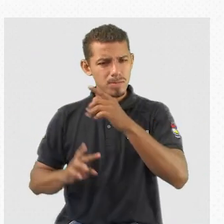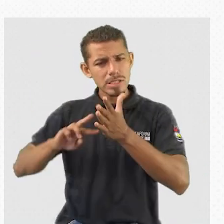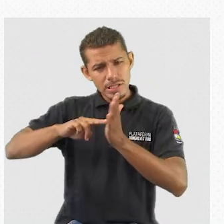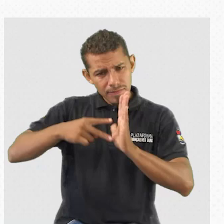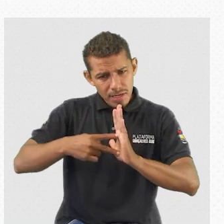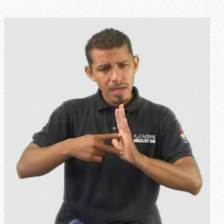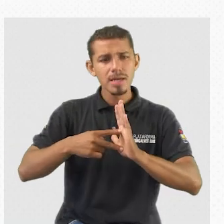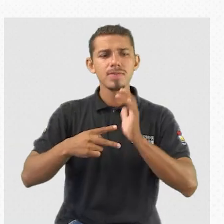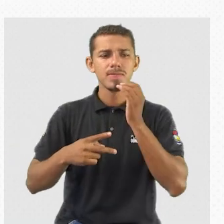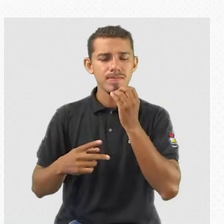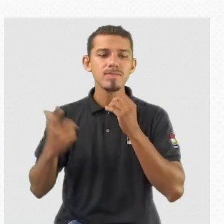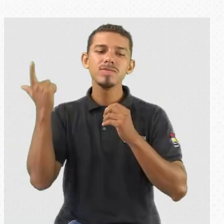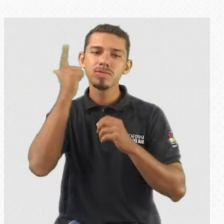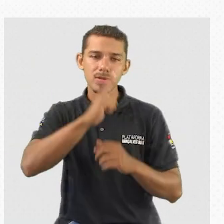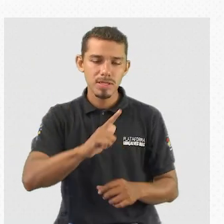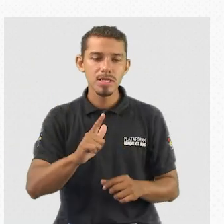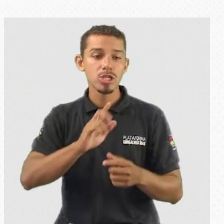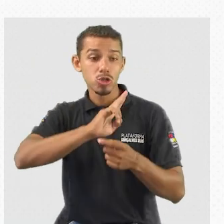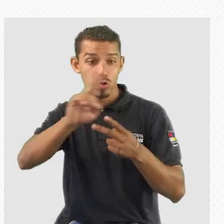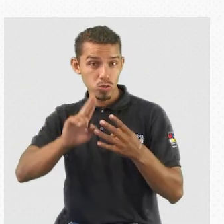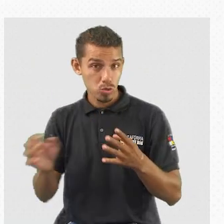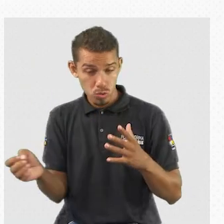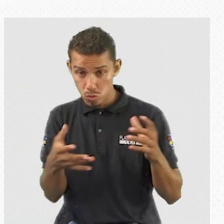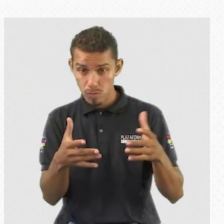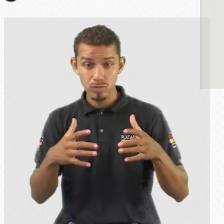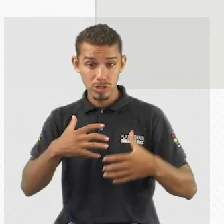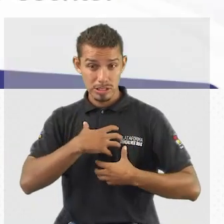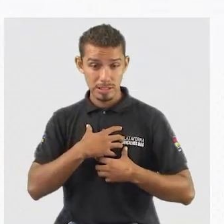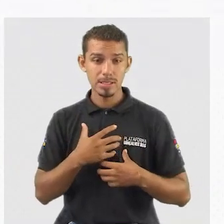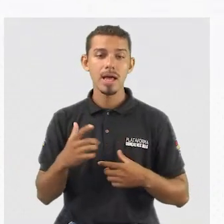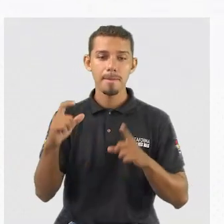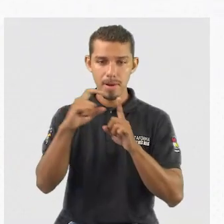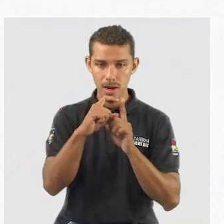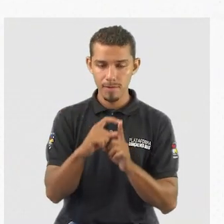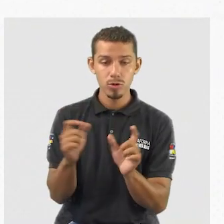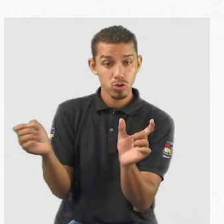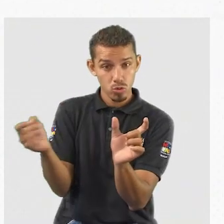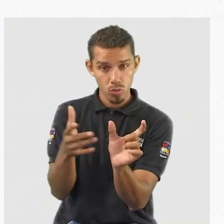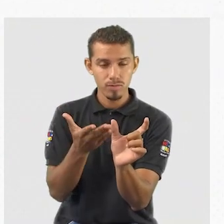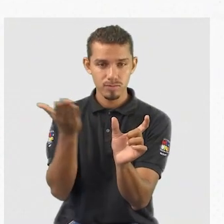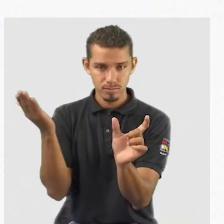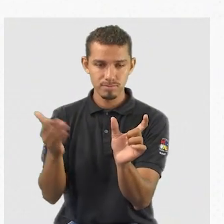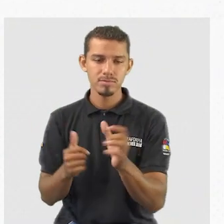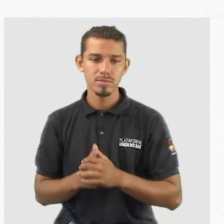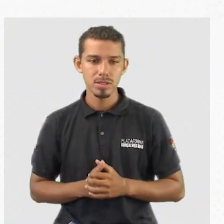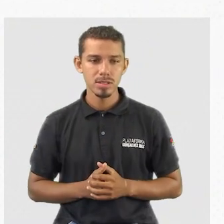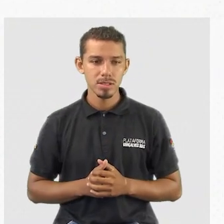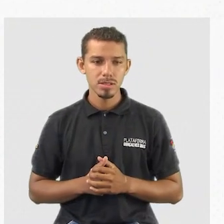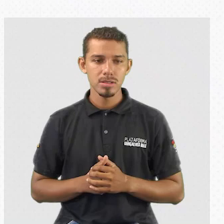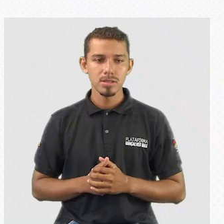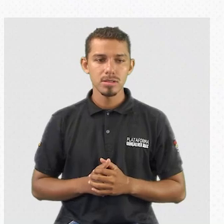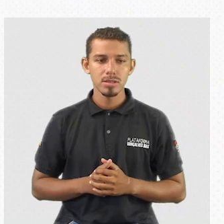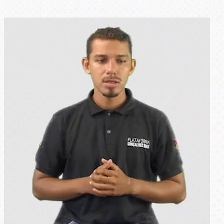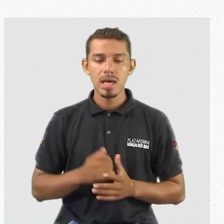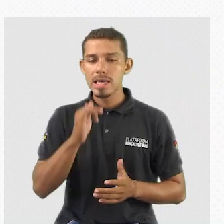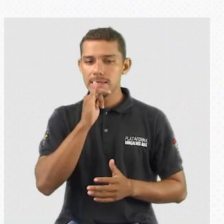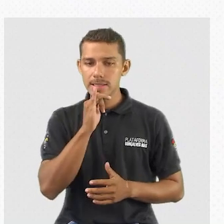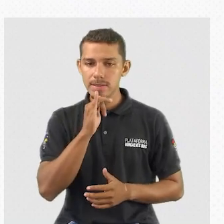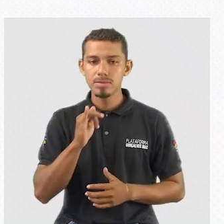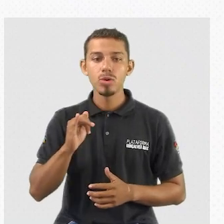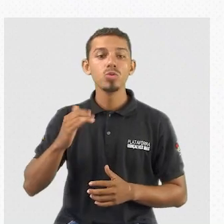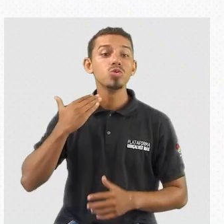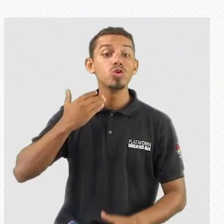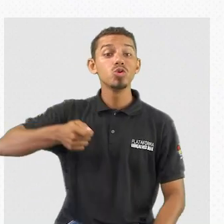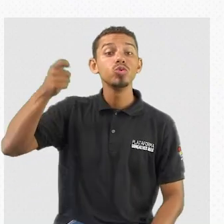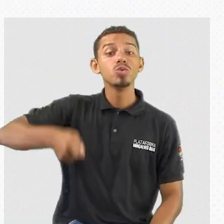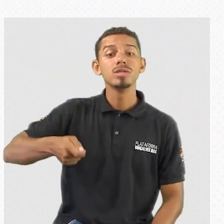significar ganha esse novo sentido. O significado da palavra ganha esse novo sentido. Então, mais alguns exemplos. Um